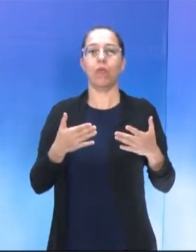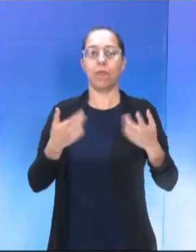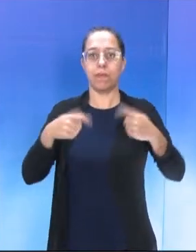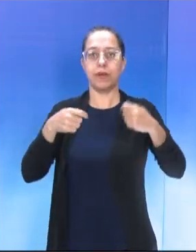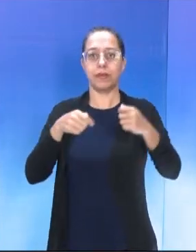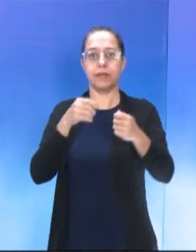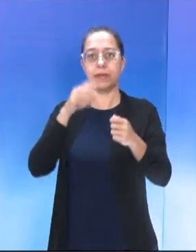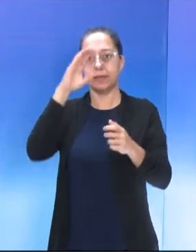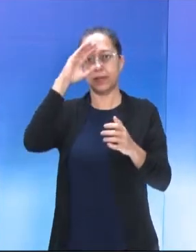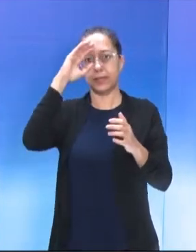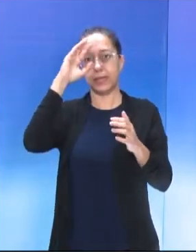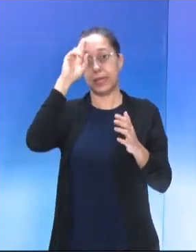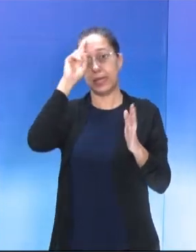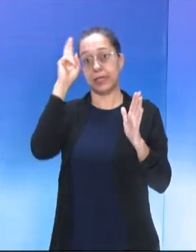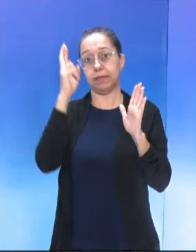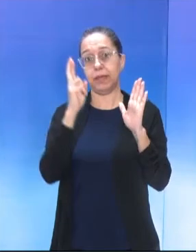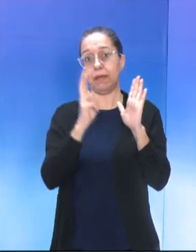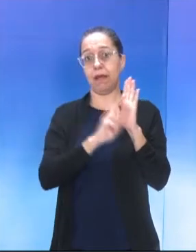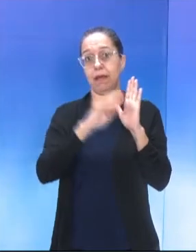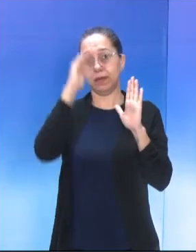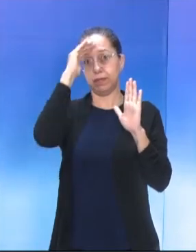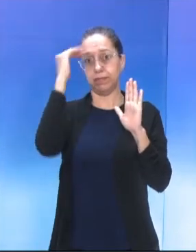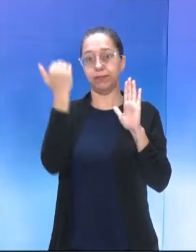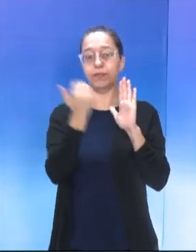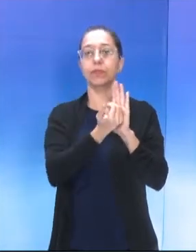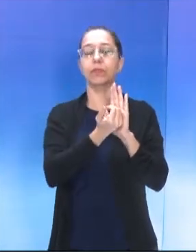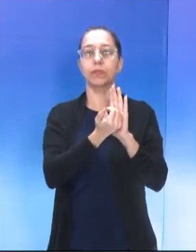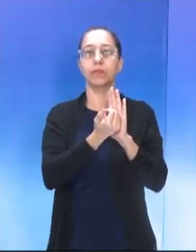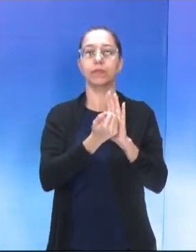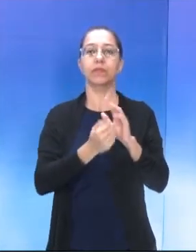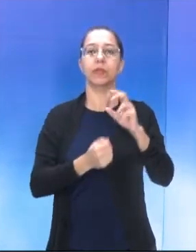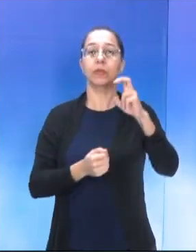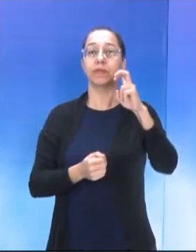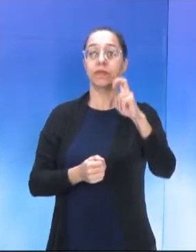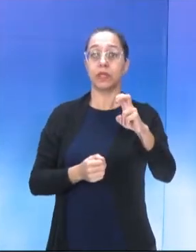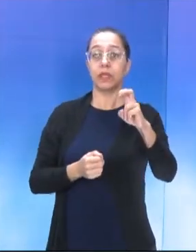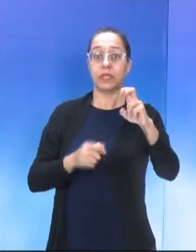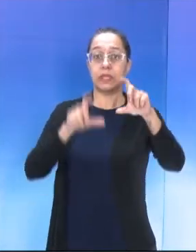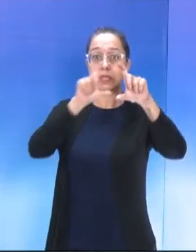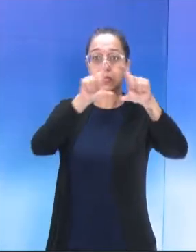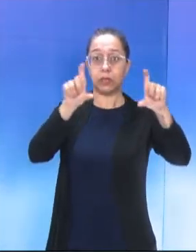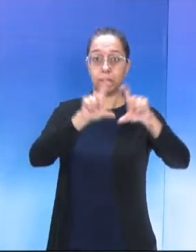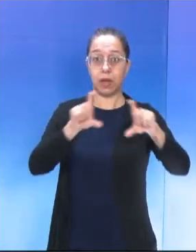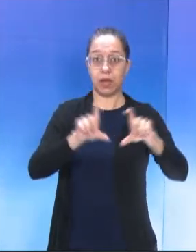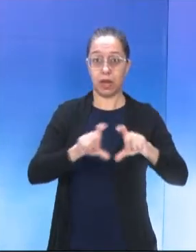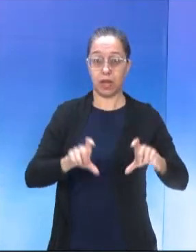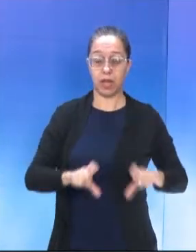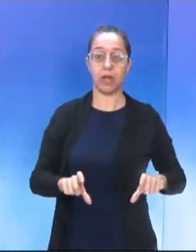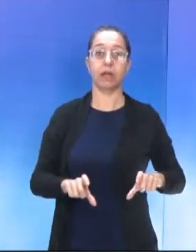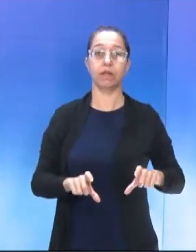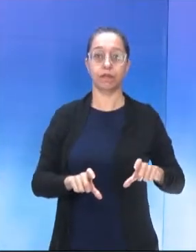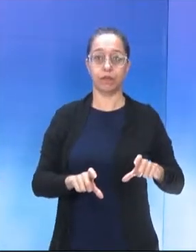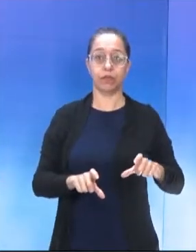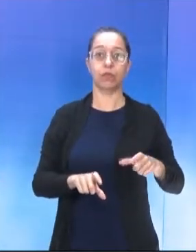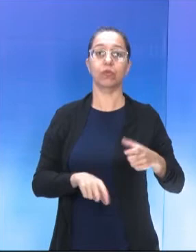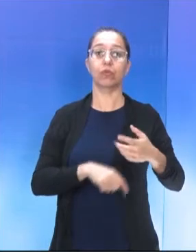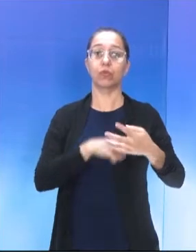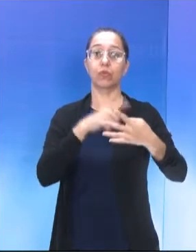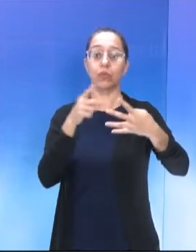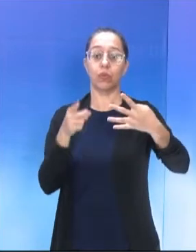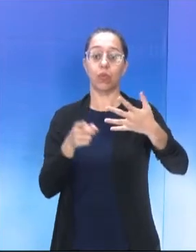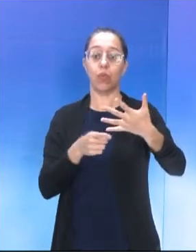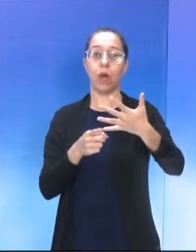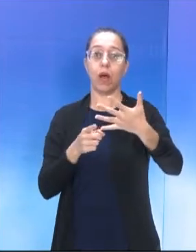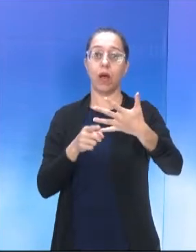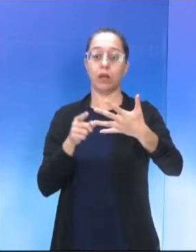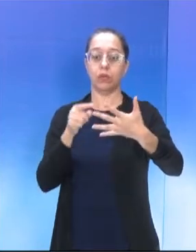ser respeitada. Para quem for escrever 5 parágrafos, no 4º parágrafo seu aí, né, você vai escrever sobre